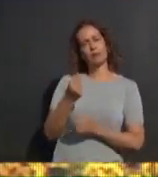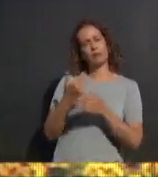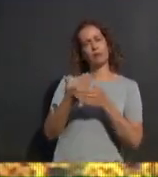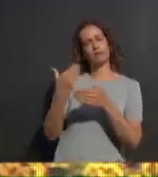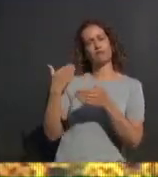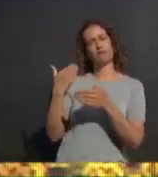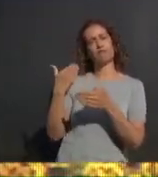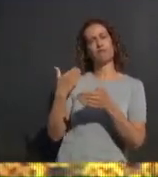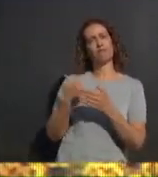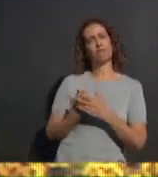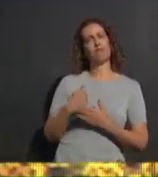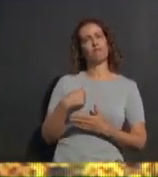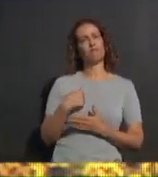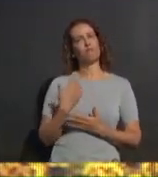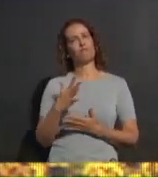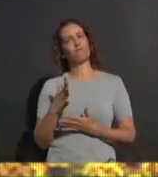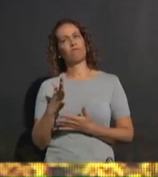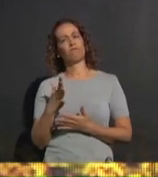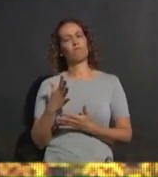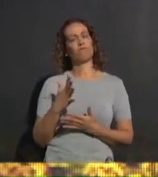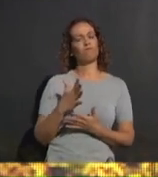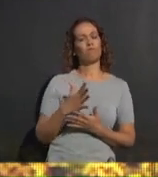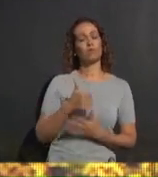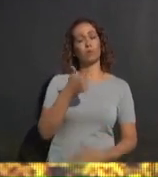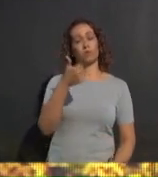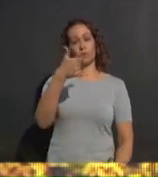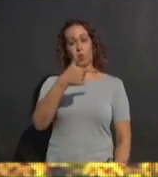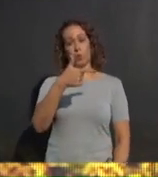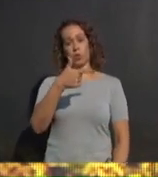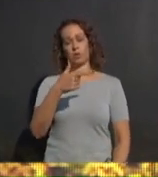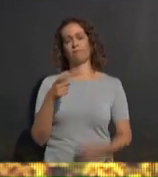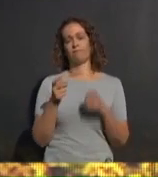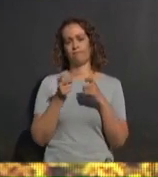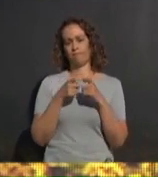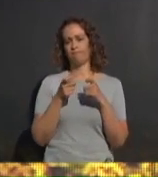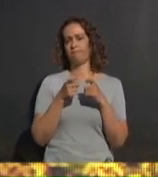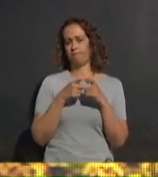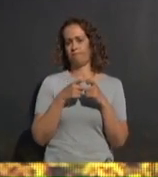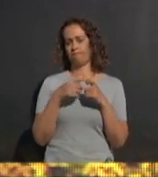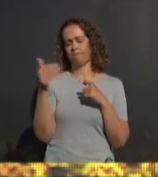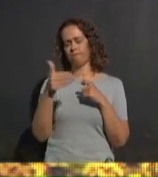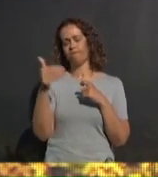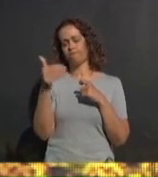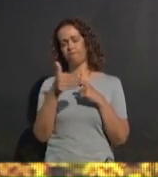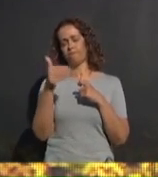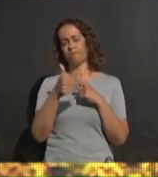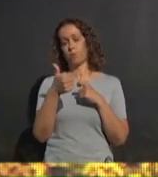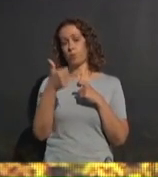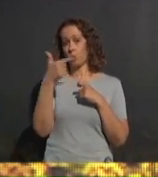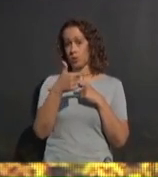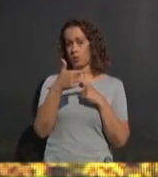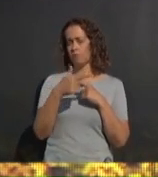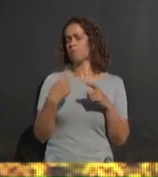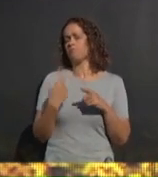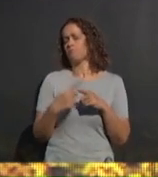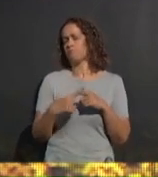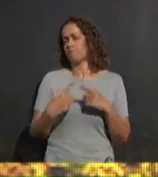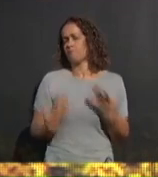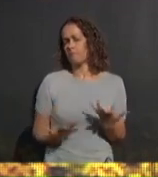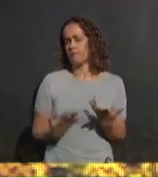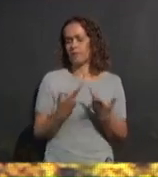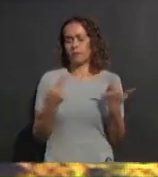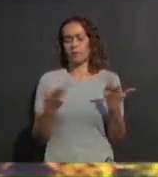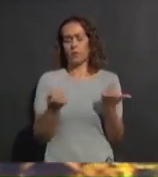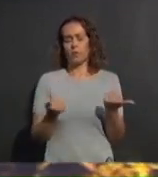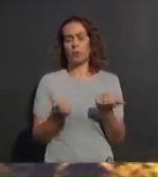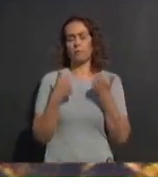uns 12 médicos. Sabe por que tem alguma coisa maravilhosa